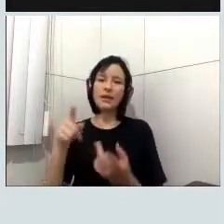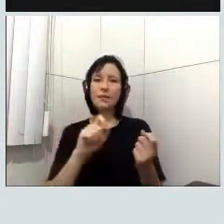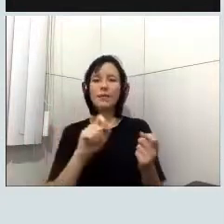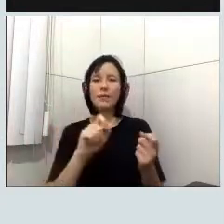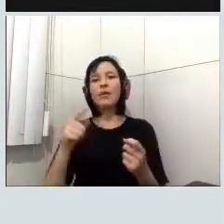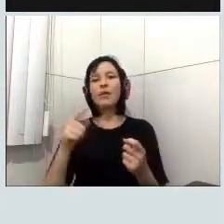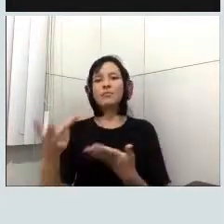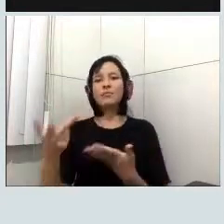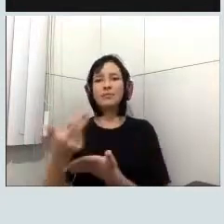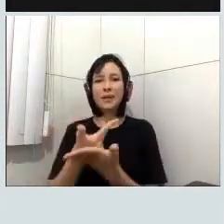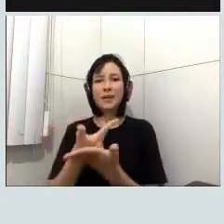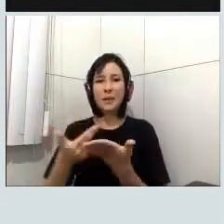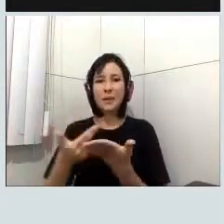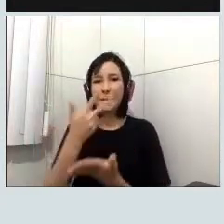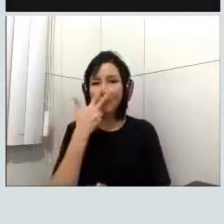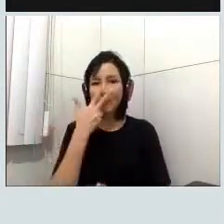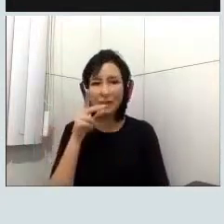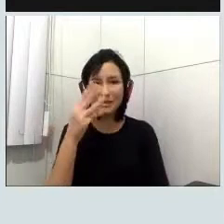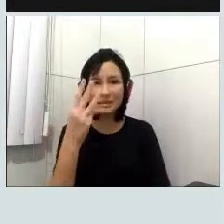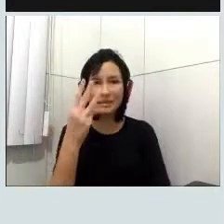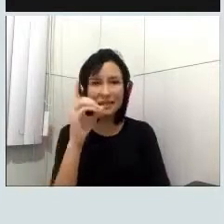3D.